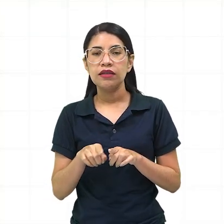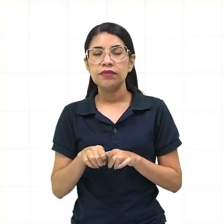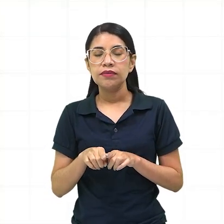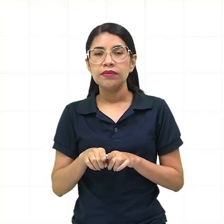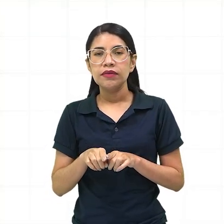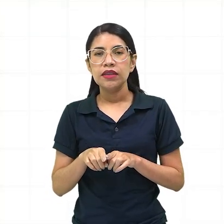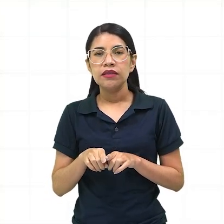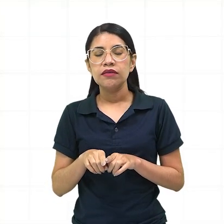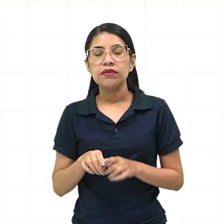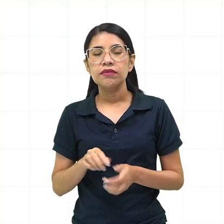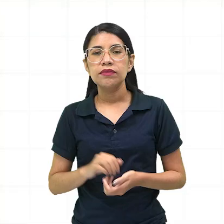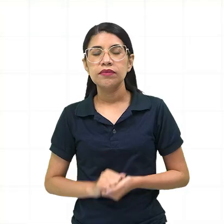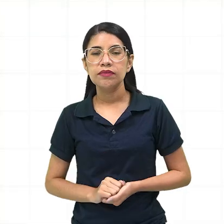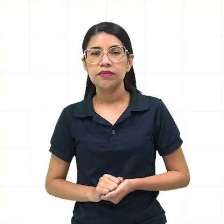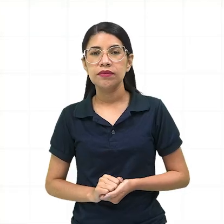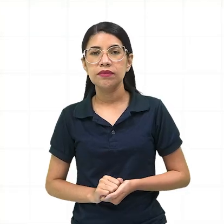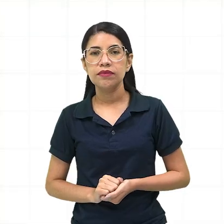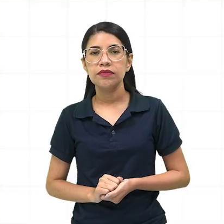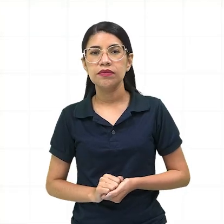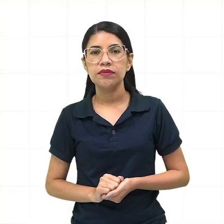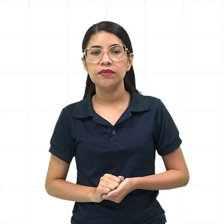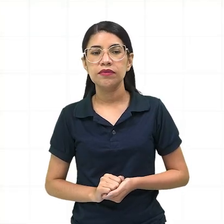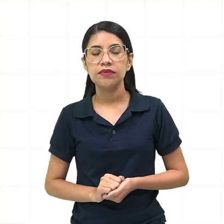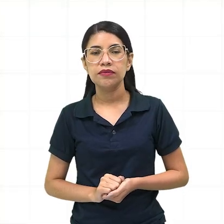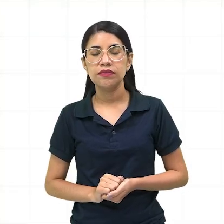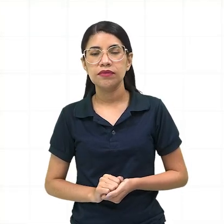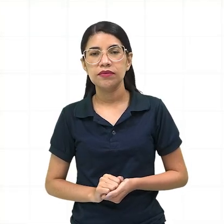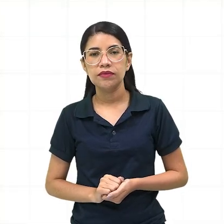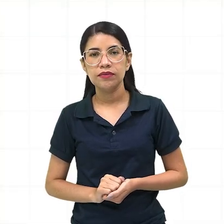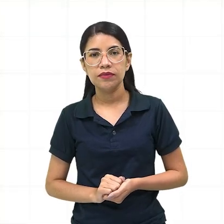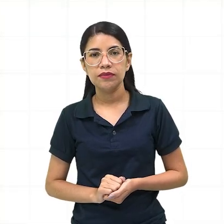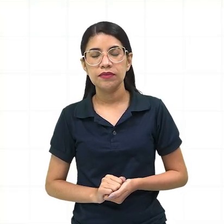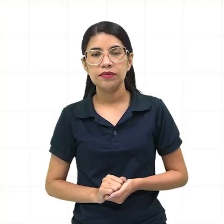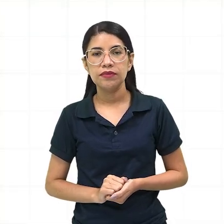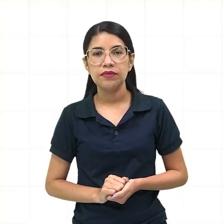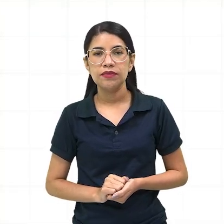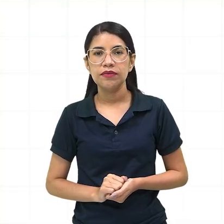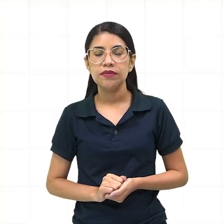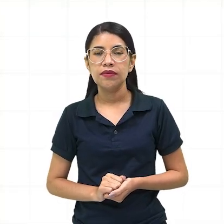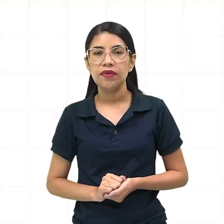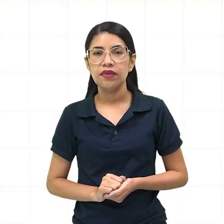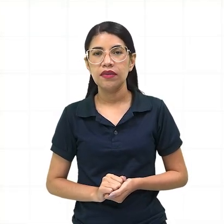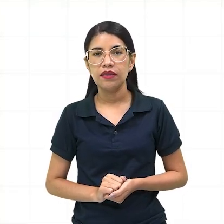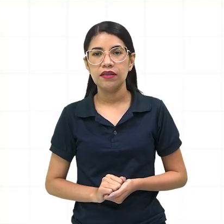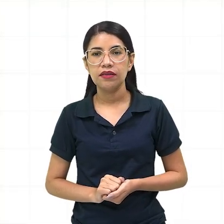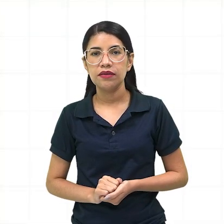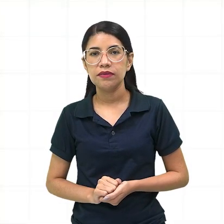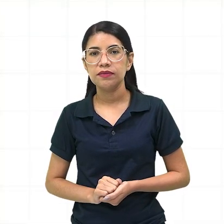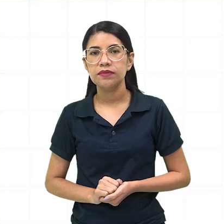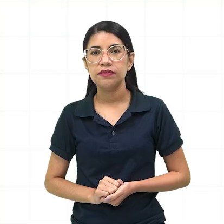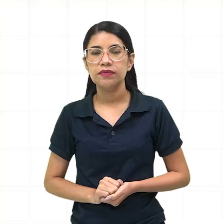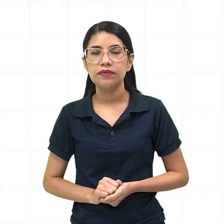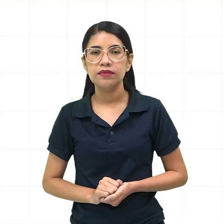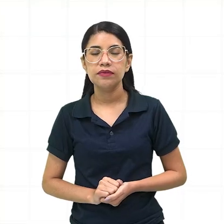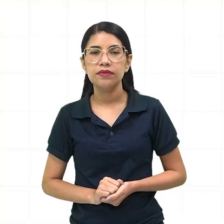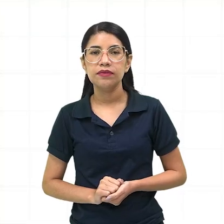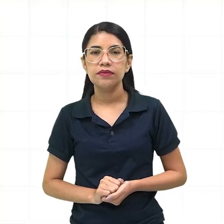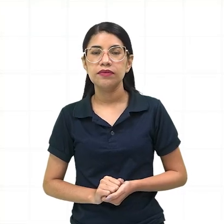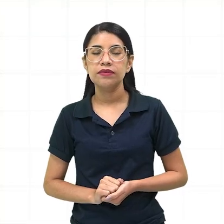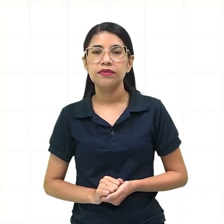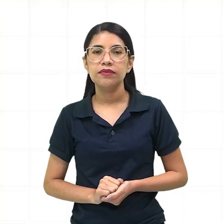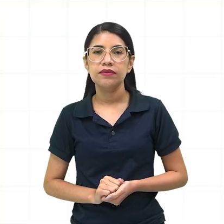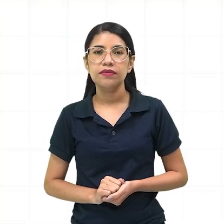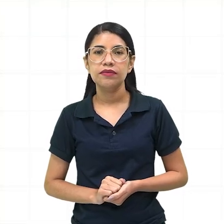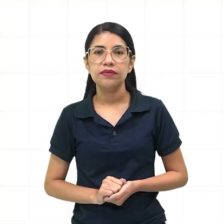Te lembra das pinturas rupestres? Eu vou fazer até uma aqui, né? Olha só que bonitinho aqui, ó. Sou péssimo